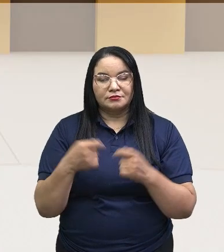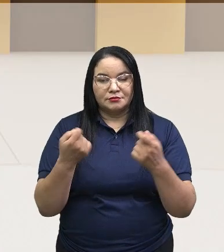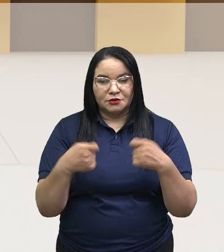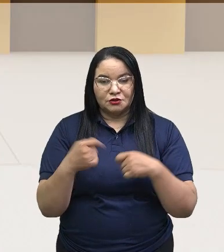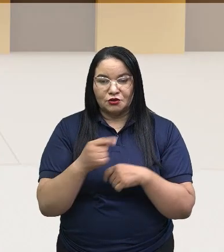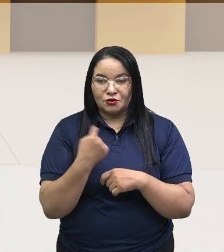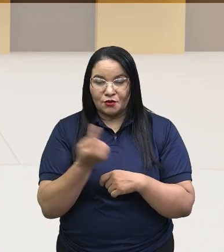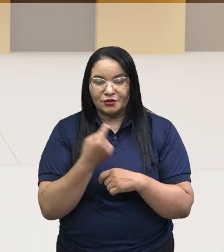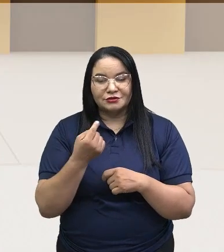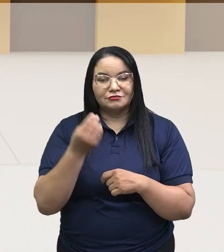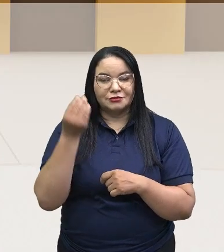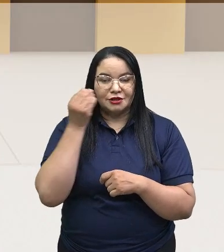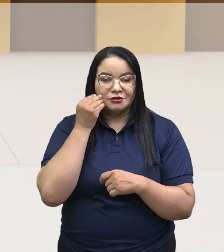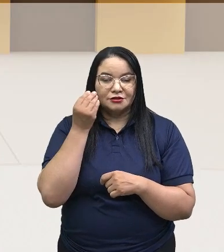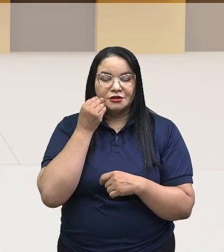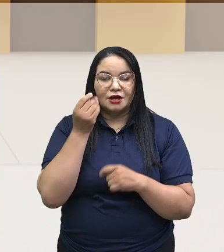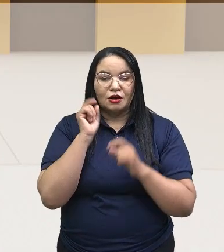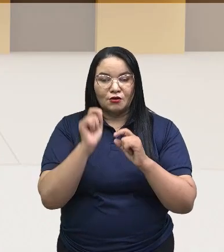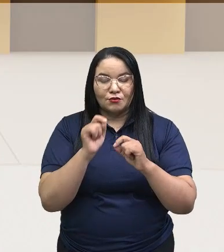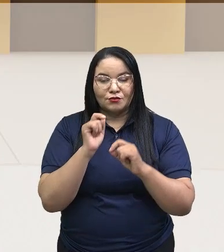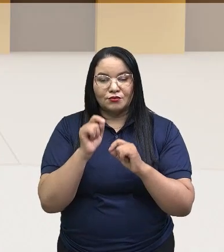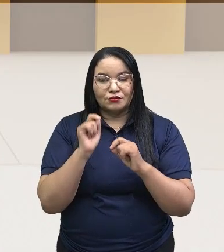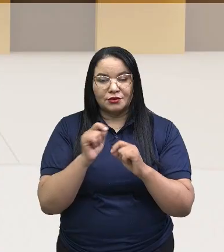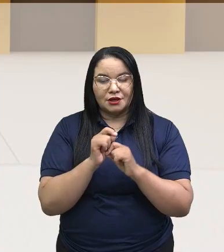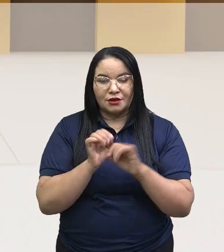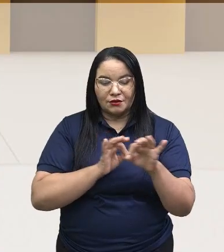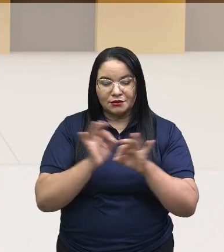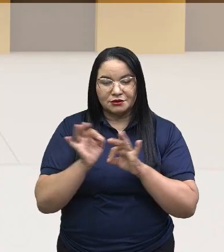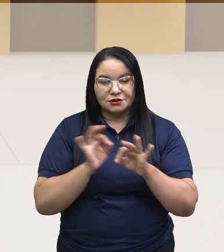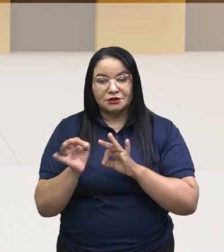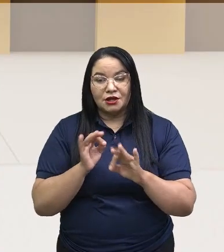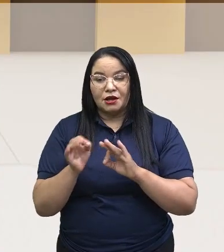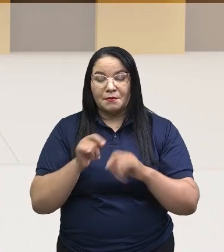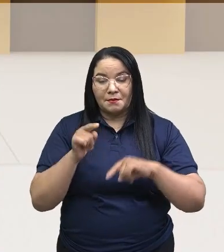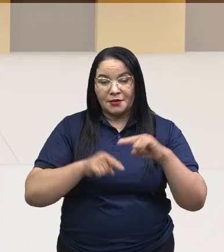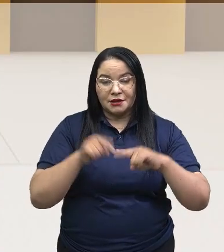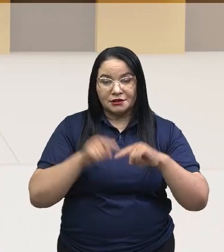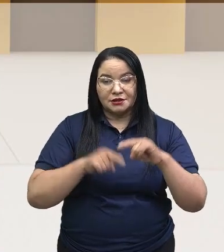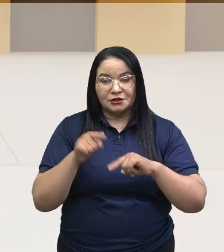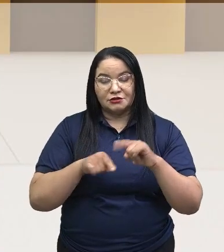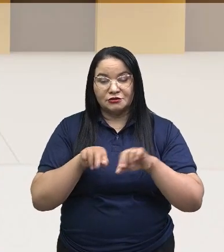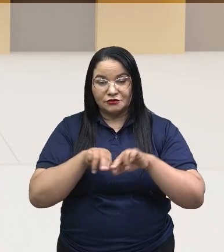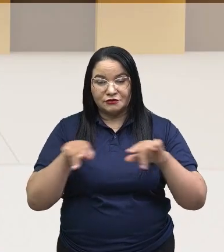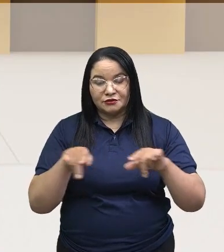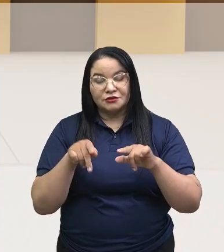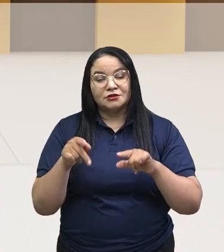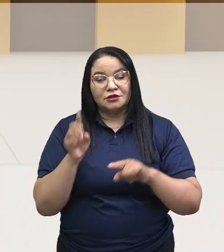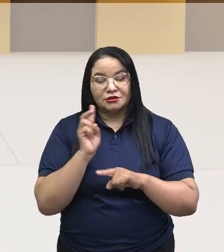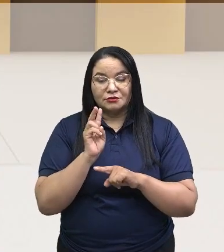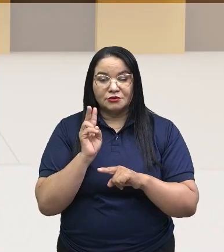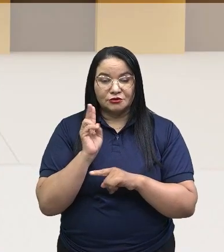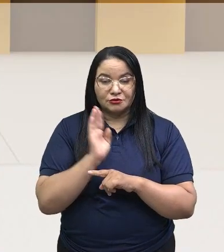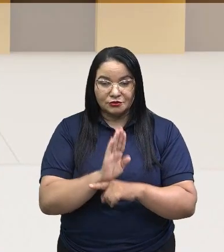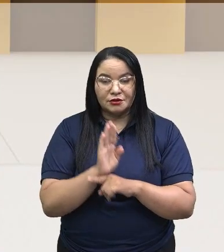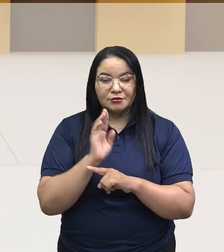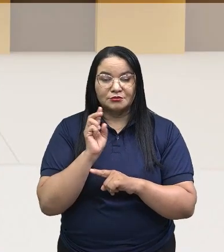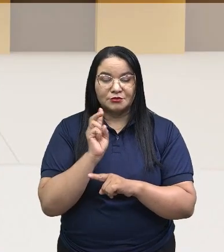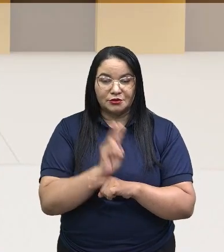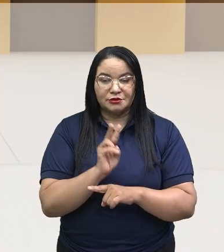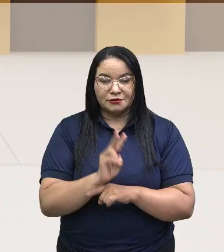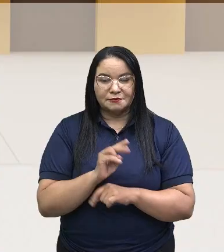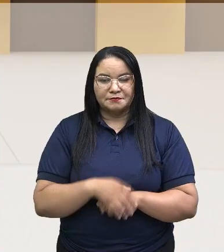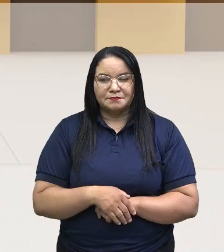gente tentar aliar, né, todas essas ferramentas, a barreira física. Com um detalhe, né, Yara? Não vão pensar